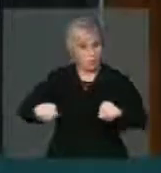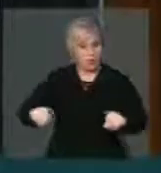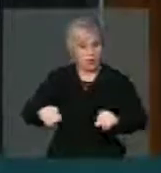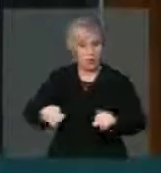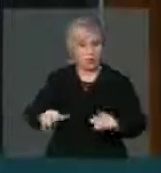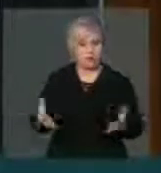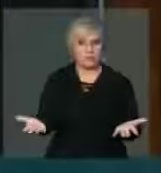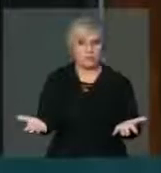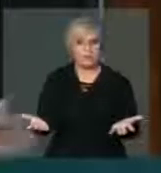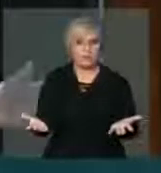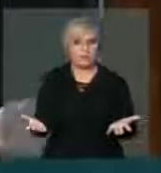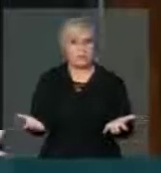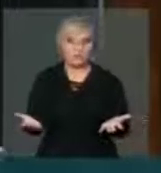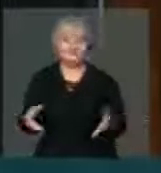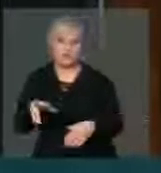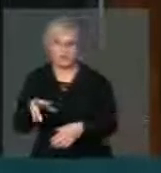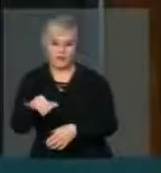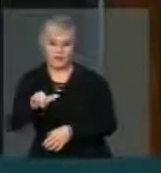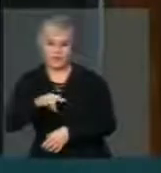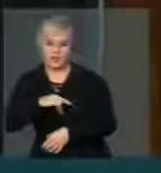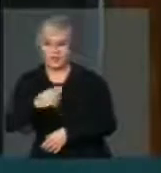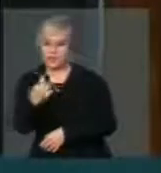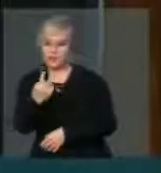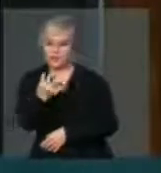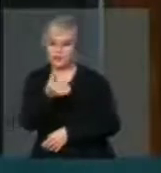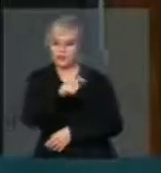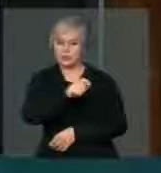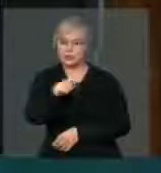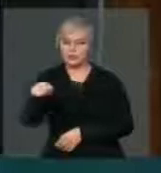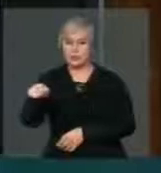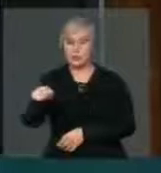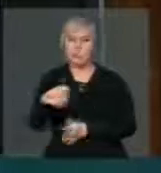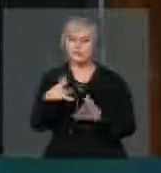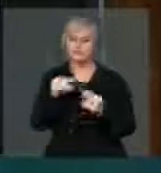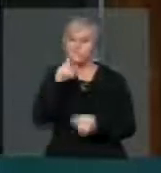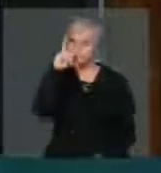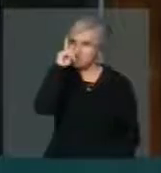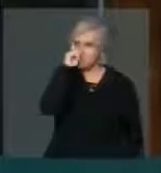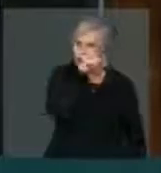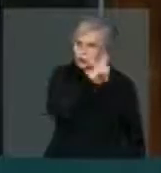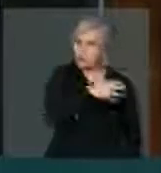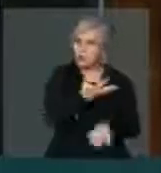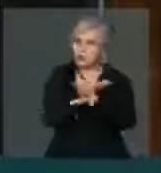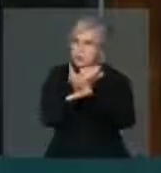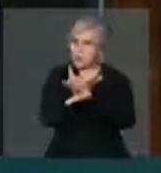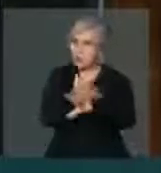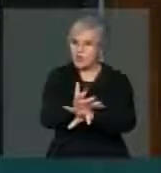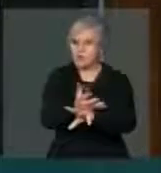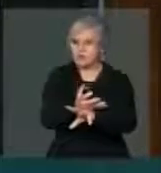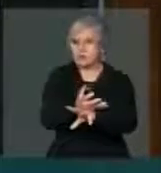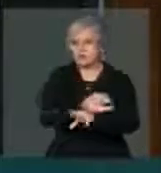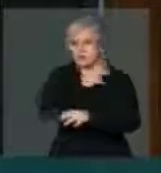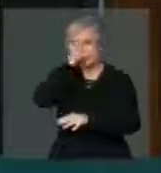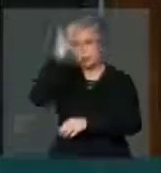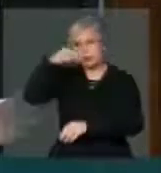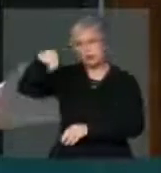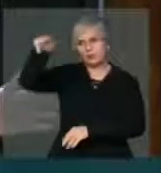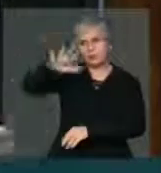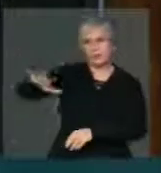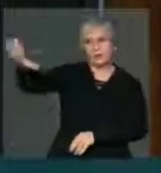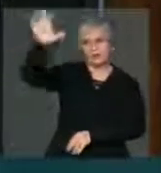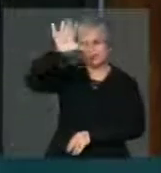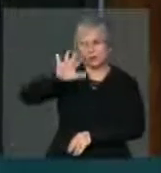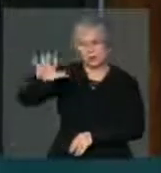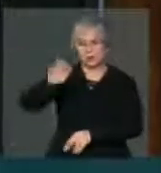aconteceu. E nós teremos um segundo semestre muito, muito difícil para o homem do sertão, porque nas